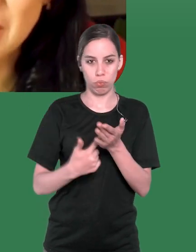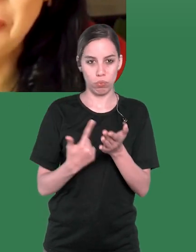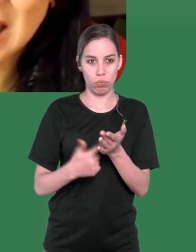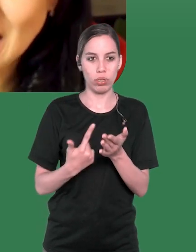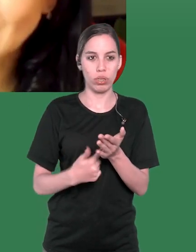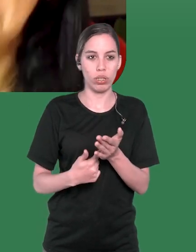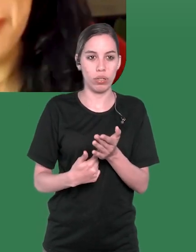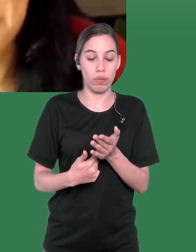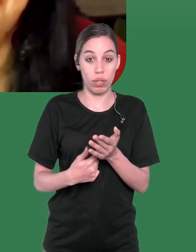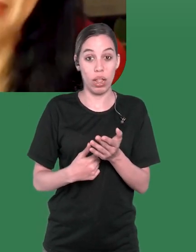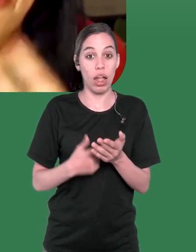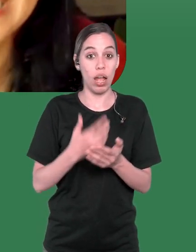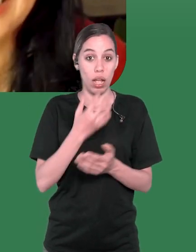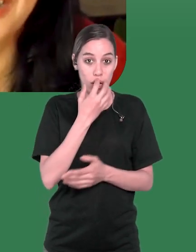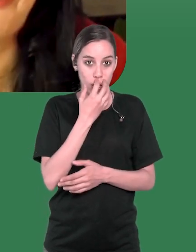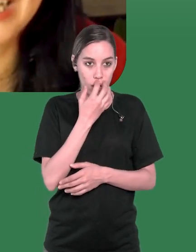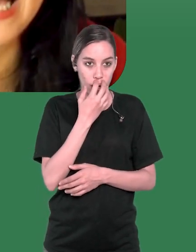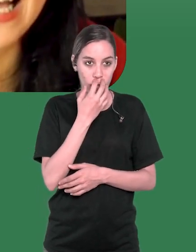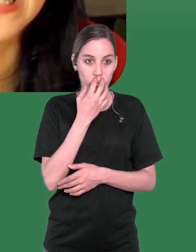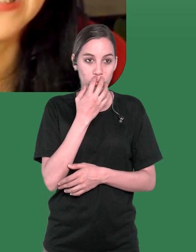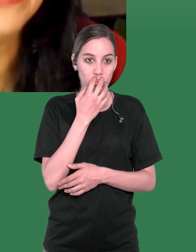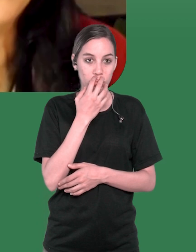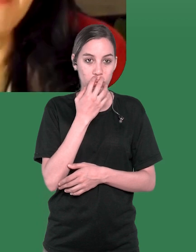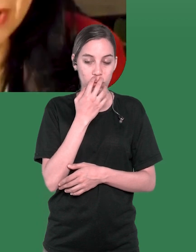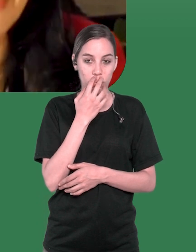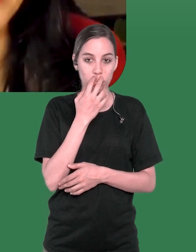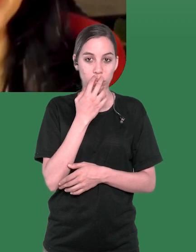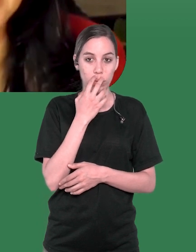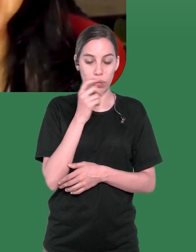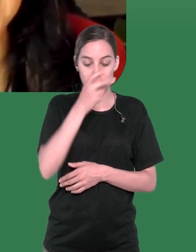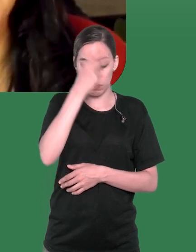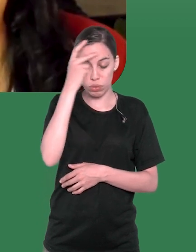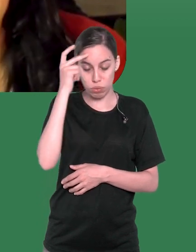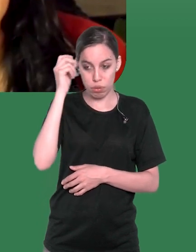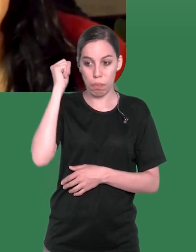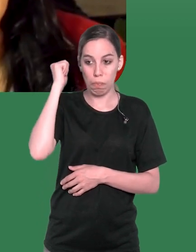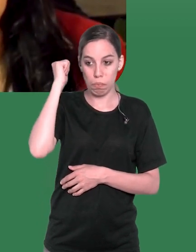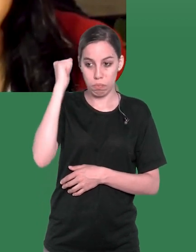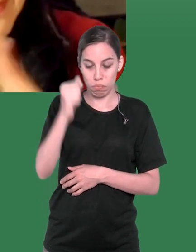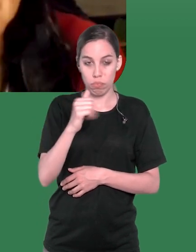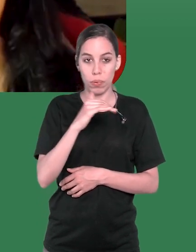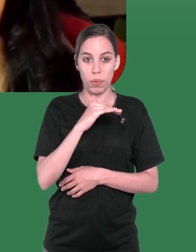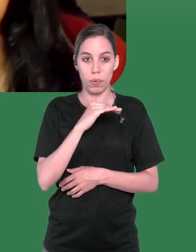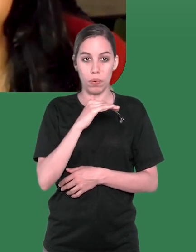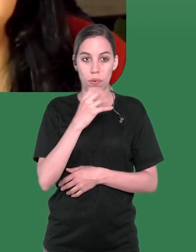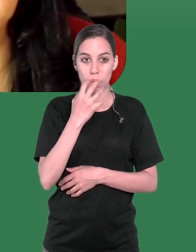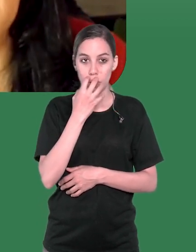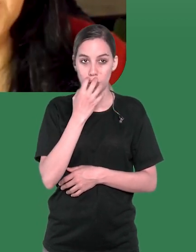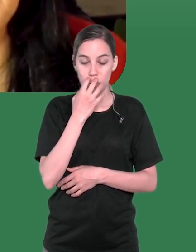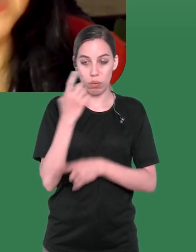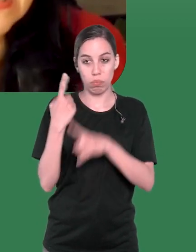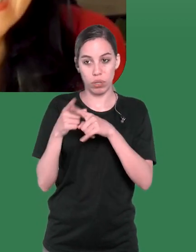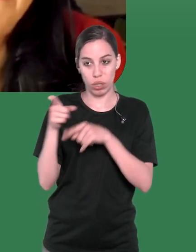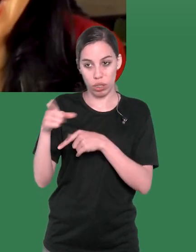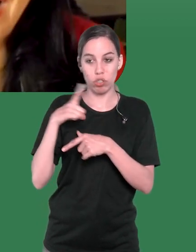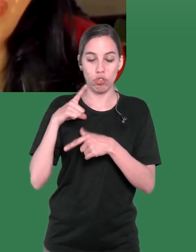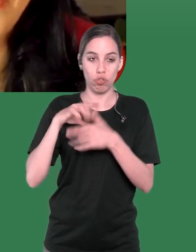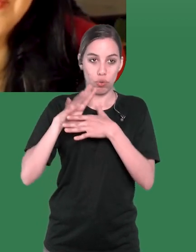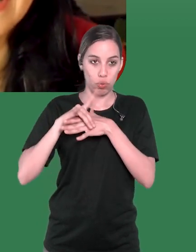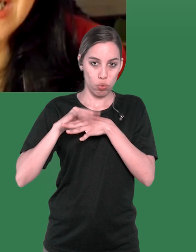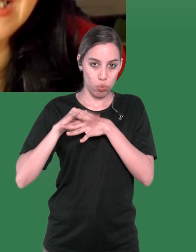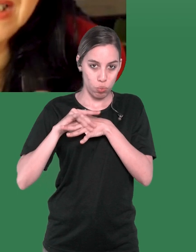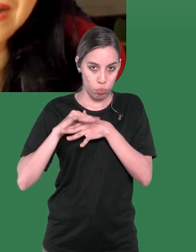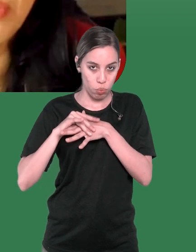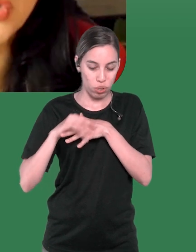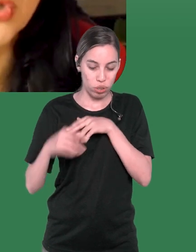foi sacrificada, também foi sacrificada pelo fato de estar com uma doença